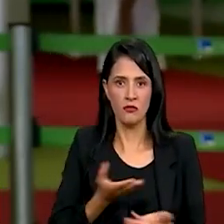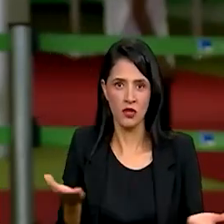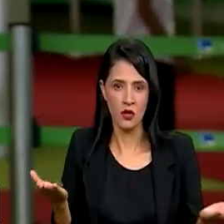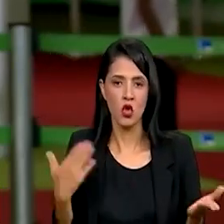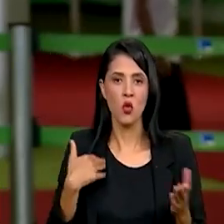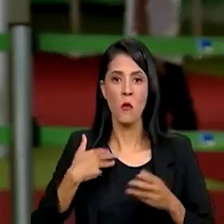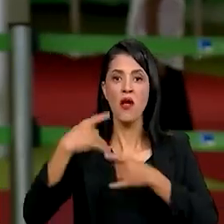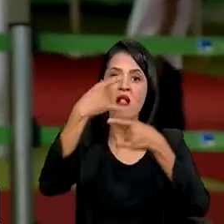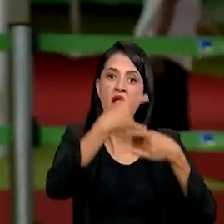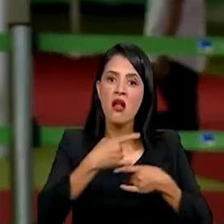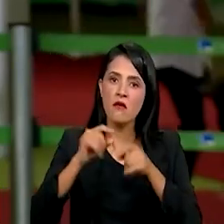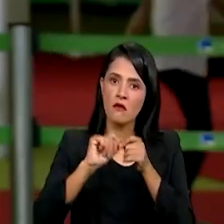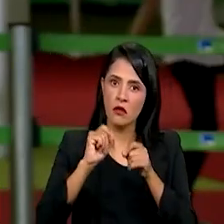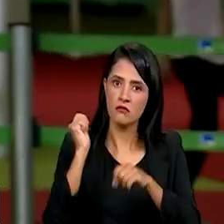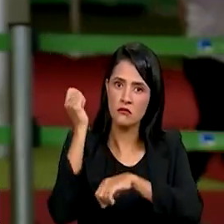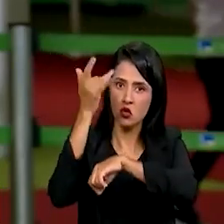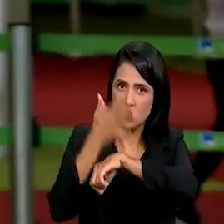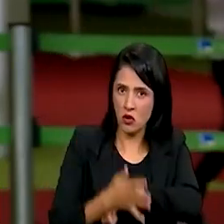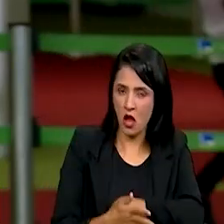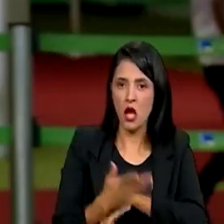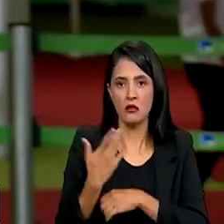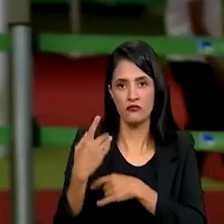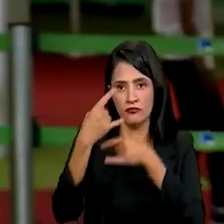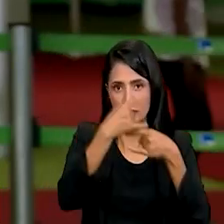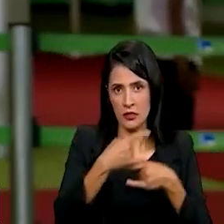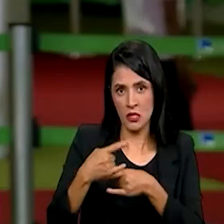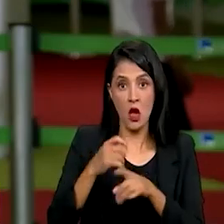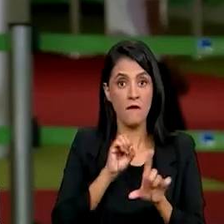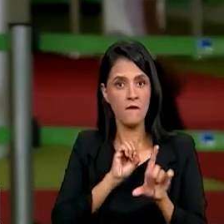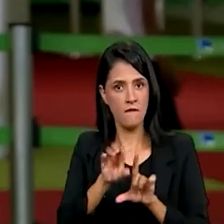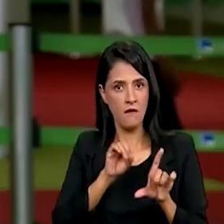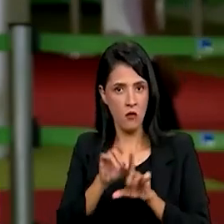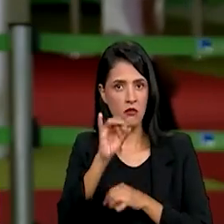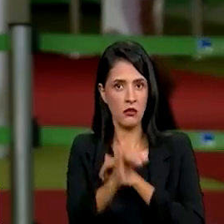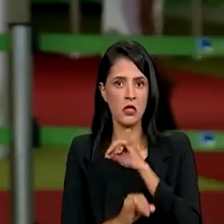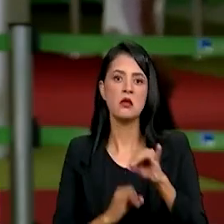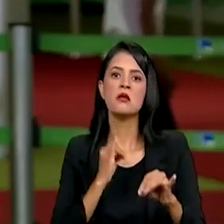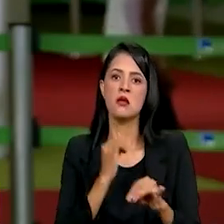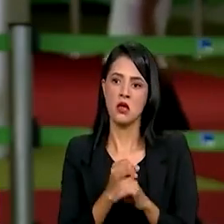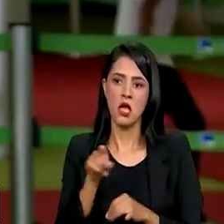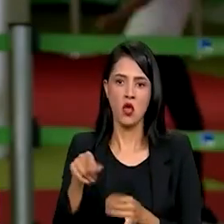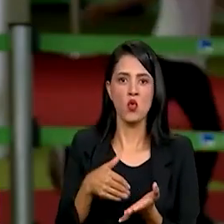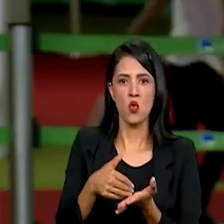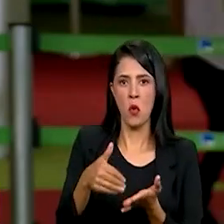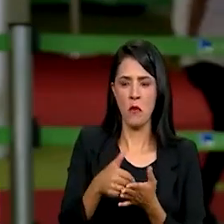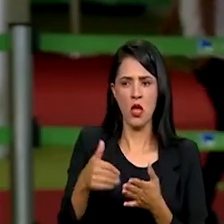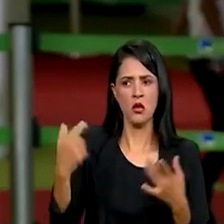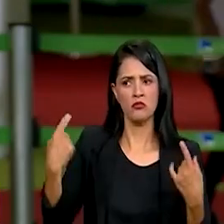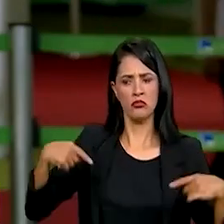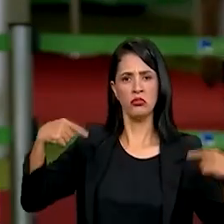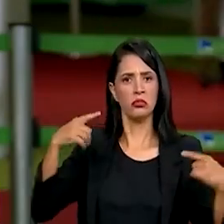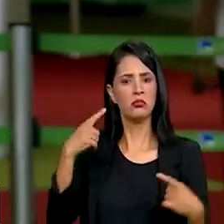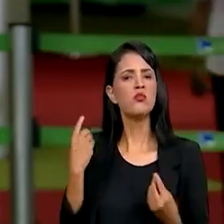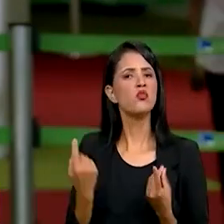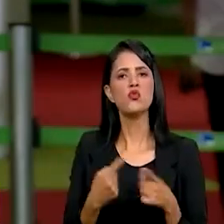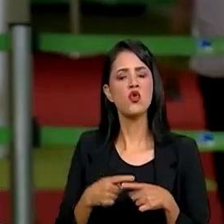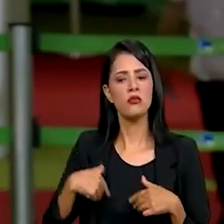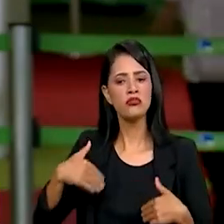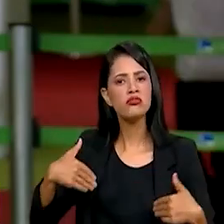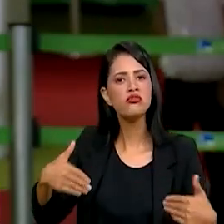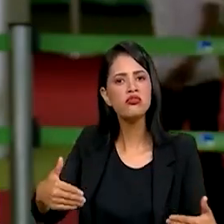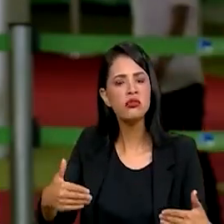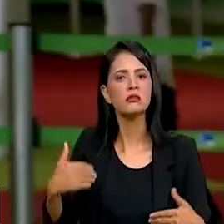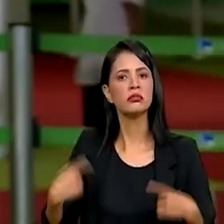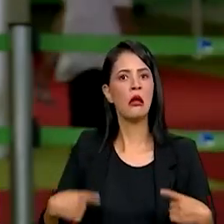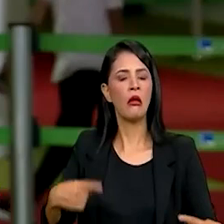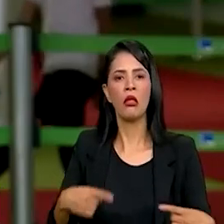numa live que fez de madrugada. No caso, uma transmissão ao vivo pela internet, e é aí que começa a polêmica, porque ao longo do dia o senador